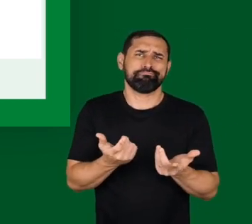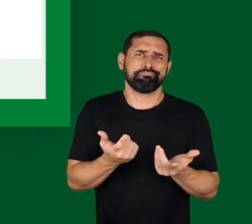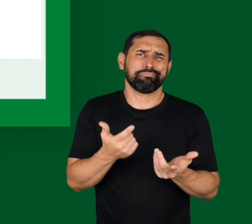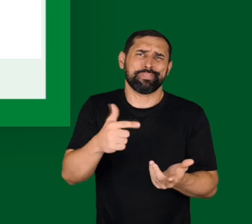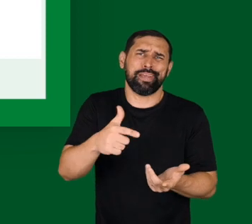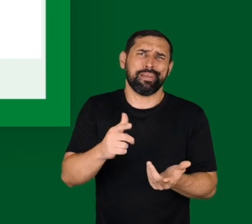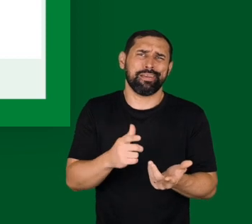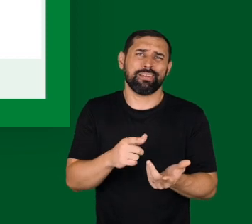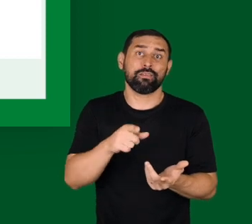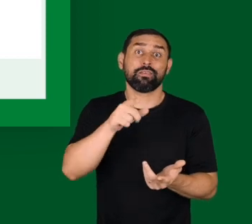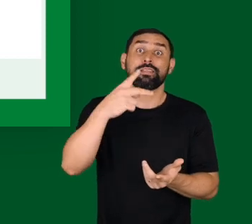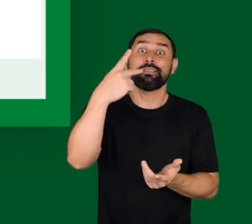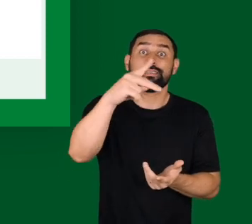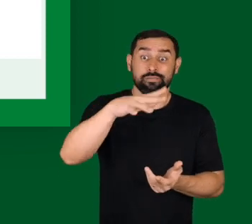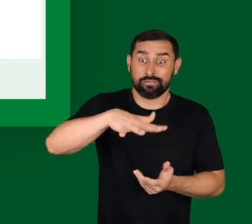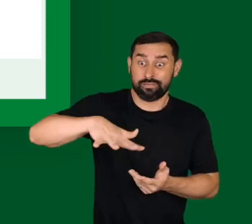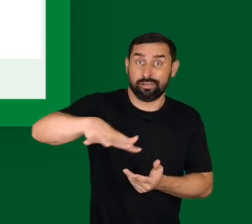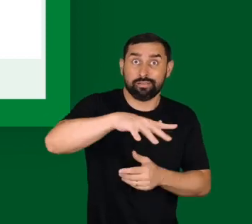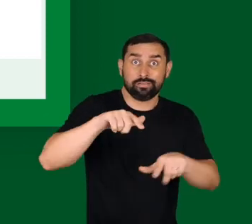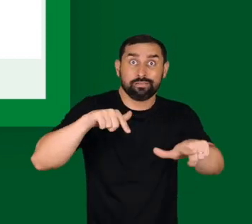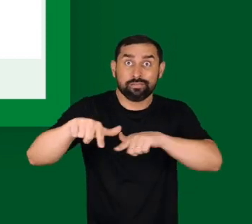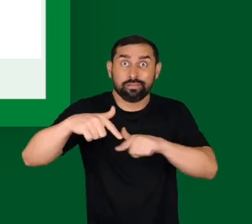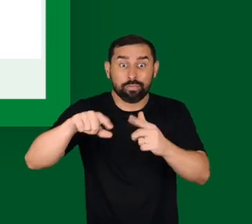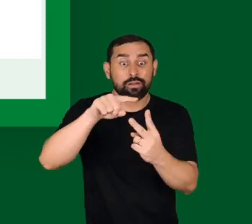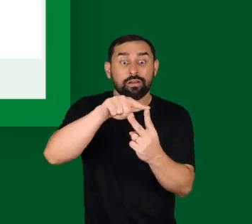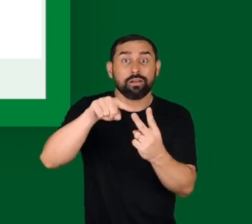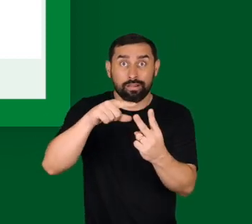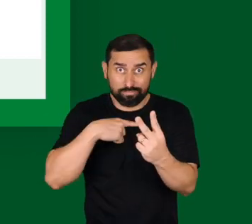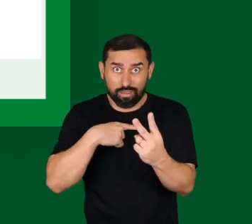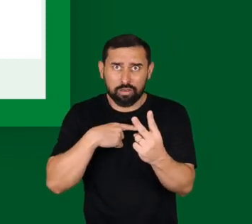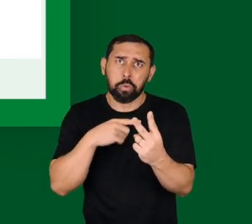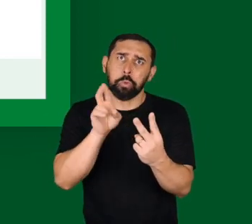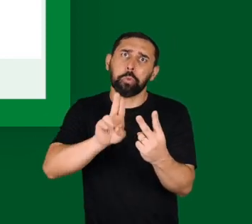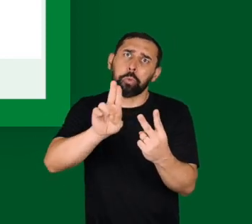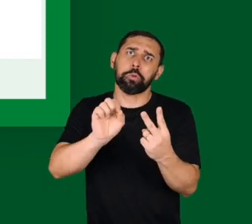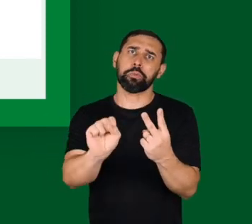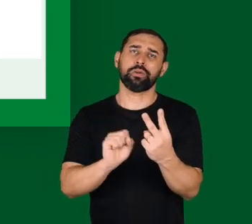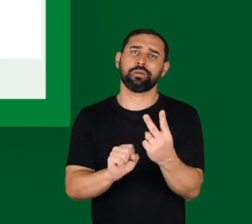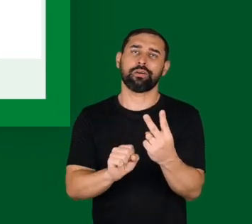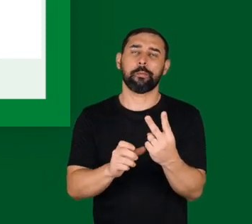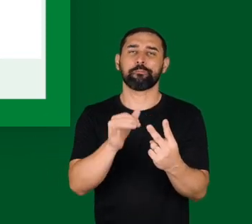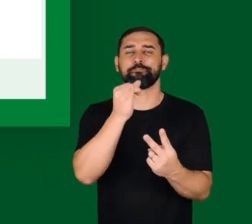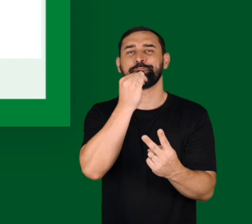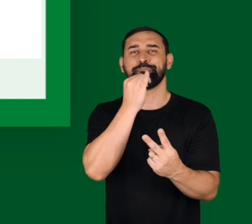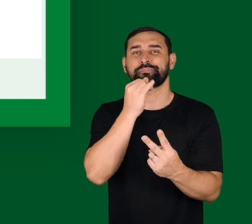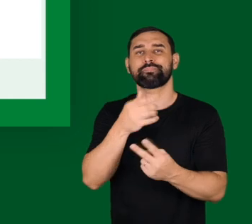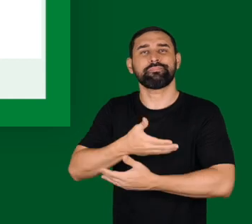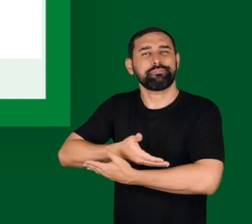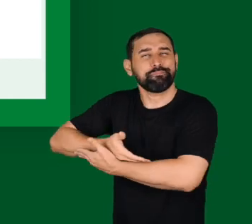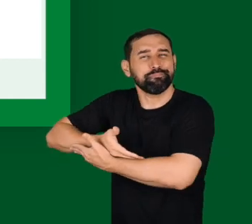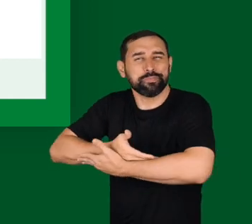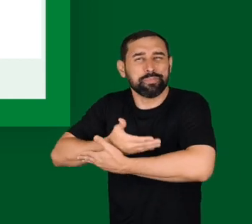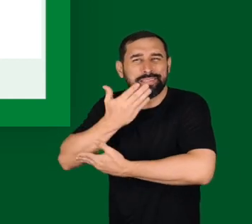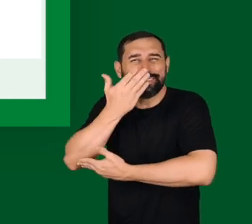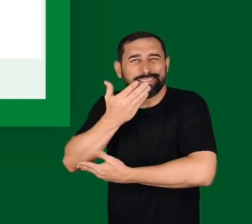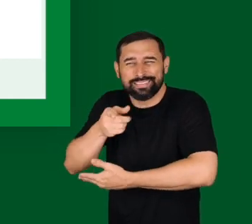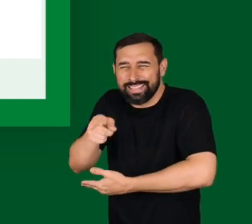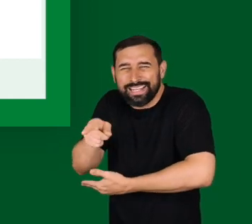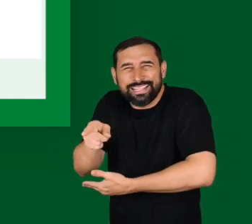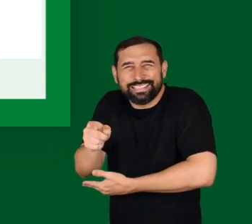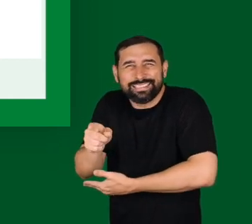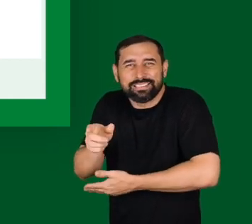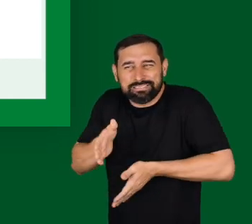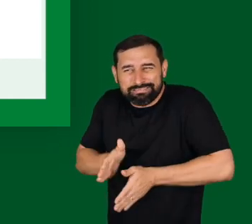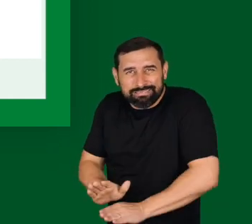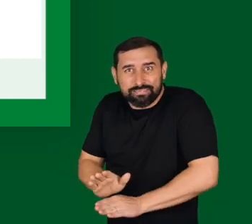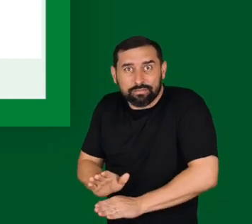que você tem disponível no seu serviço. Usualmente, né, nas unidades neonatais, você vai ter muito fácil acesso